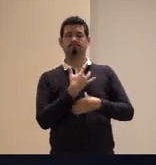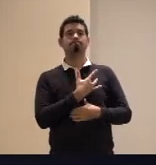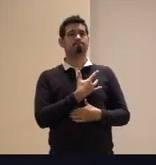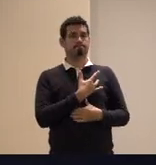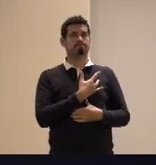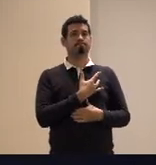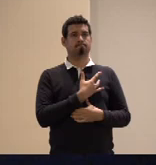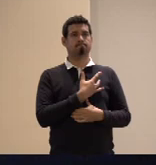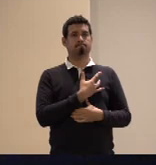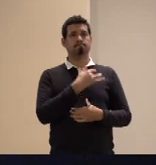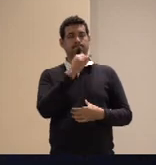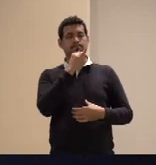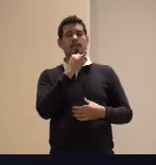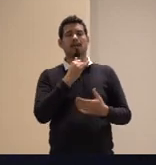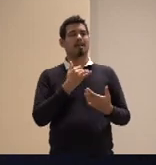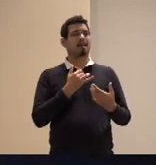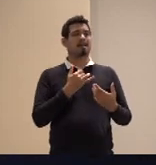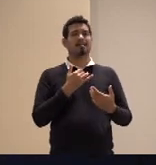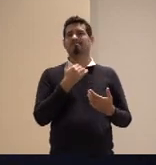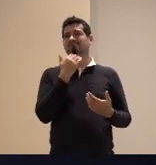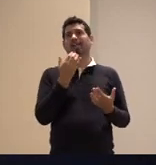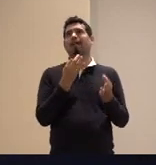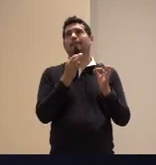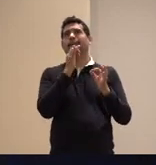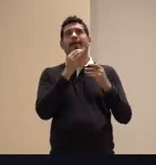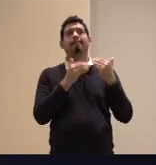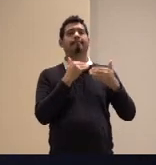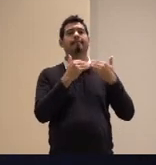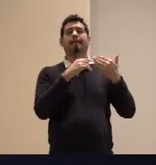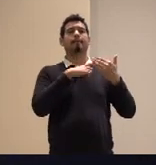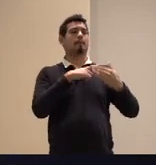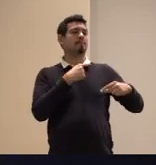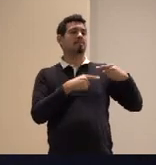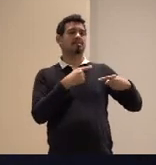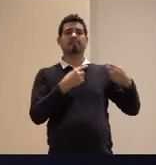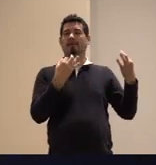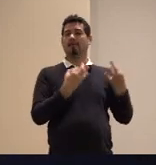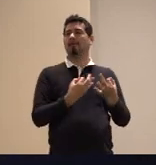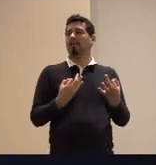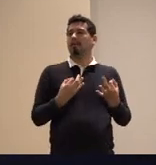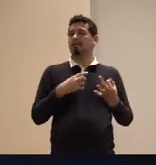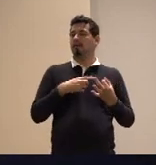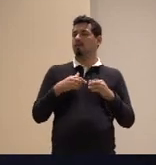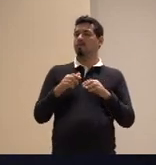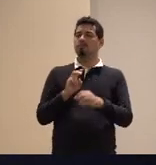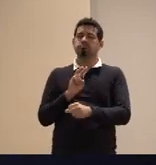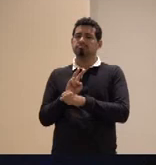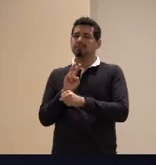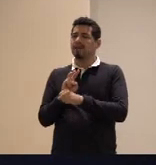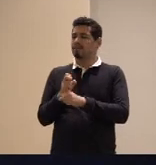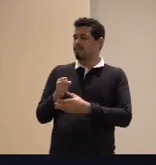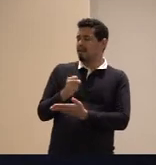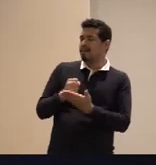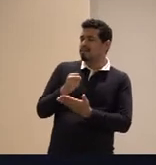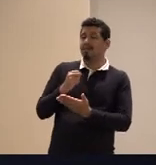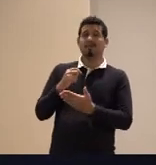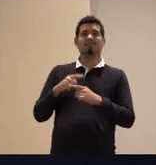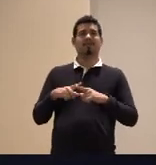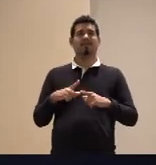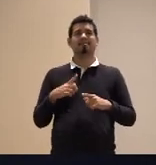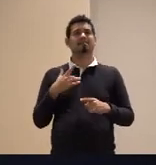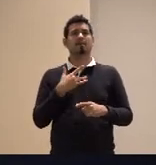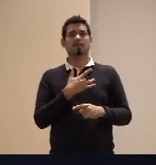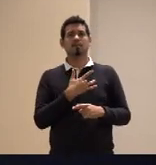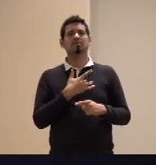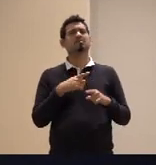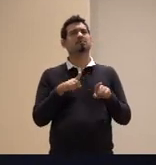né? Não adianta nada ter uma política de proteção social, proteção básica em saúde,